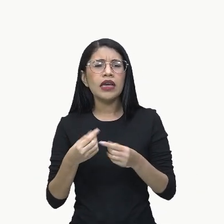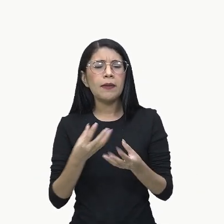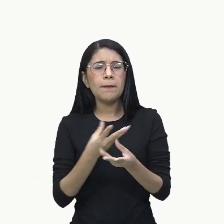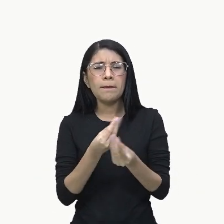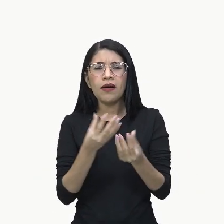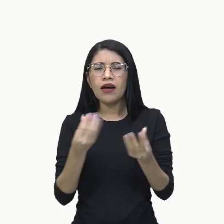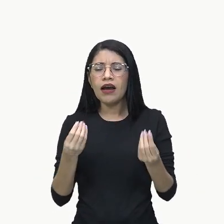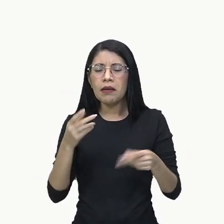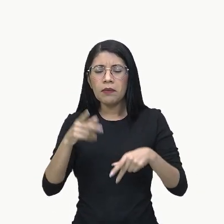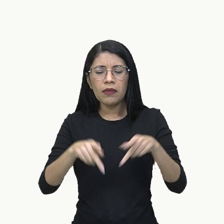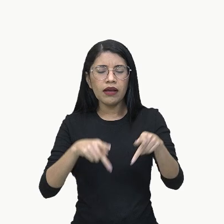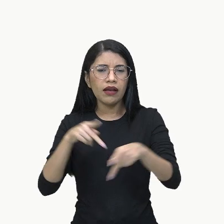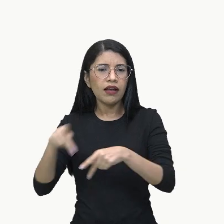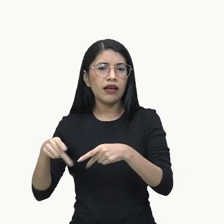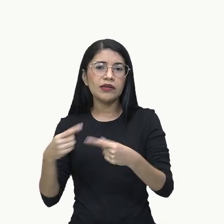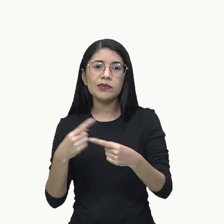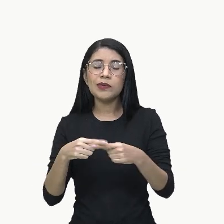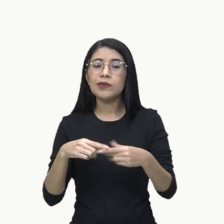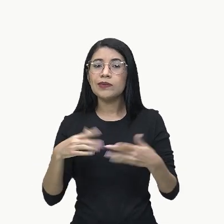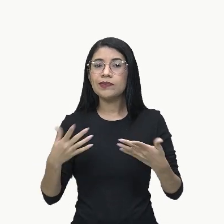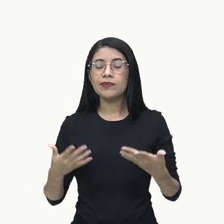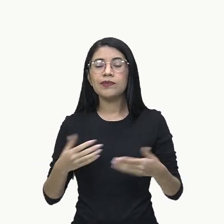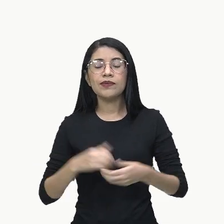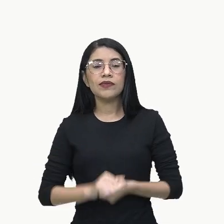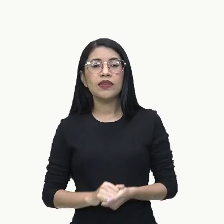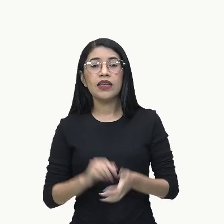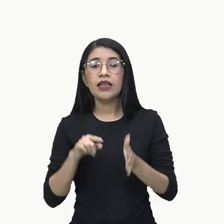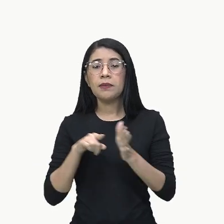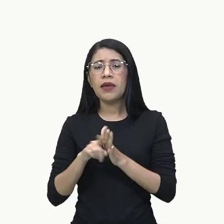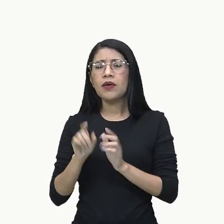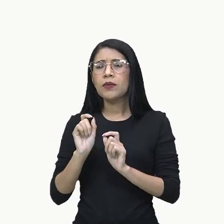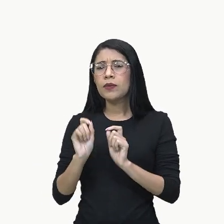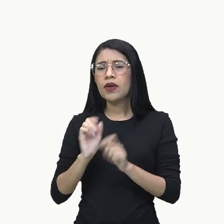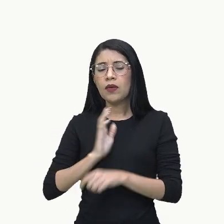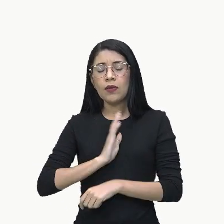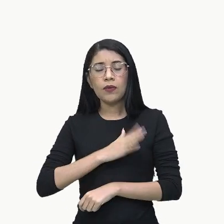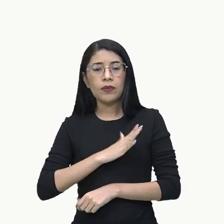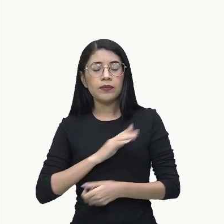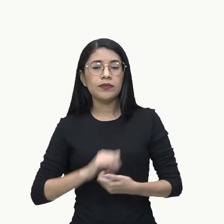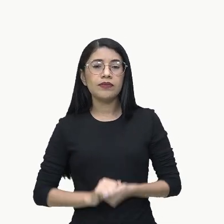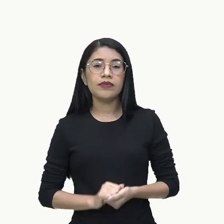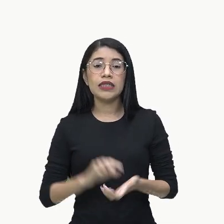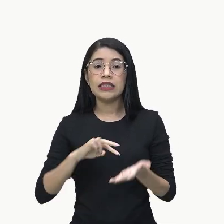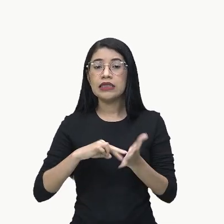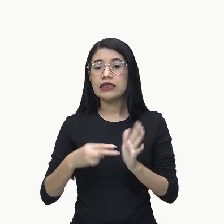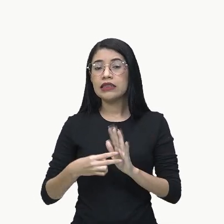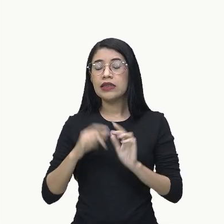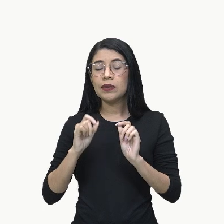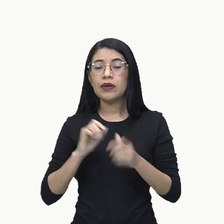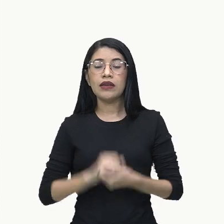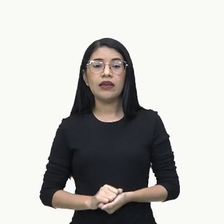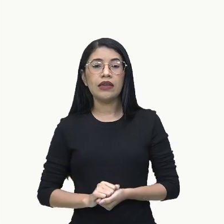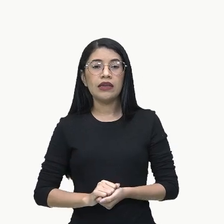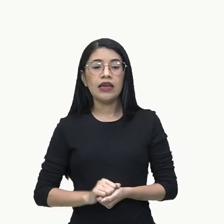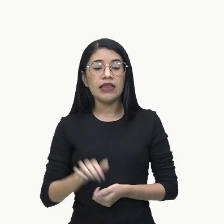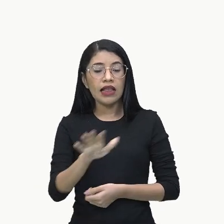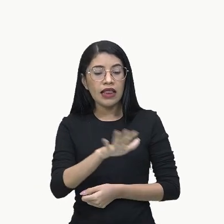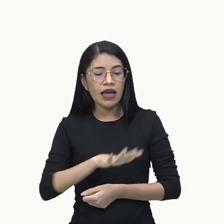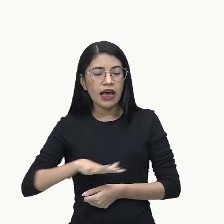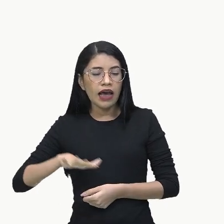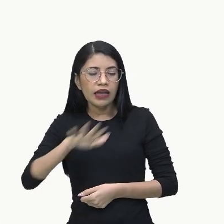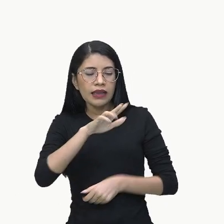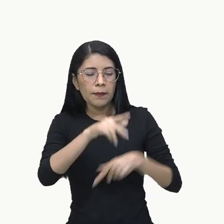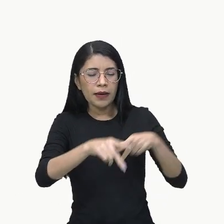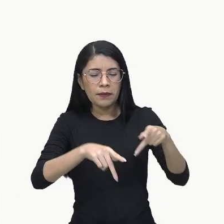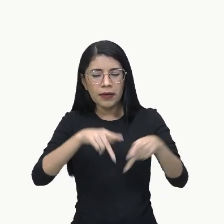para que tantas pessoas, meu Deus? Pergunta meu coração. Ou seja, ele está aí no meio desse monte